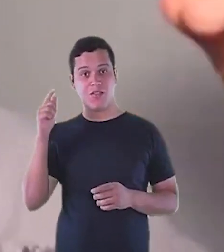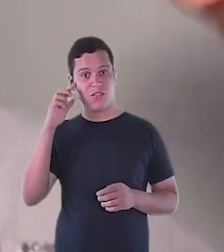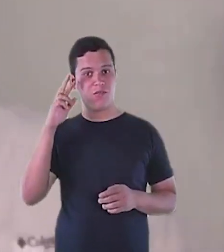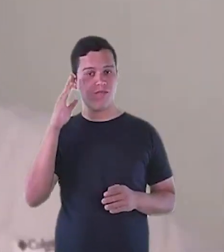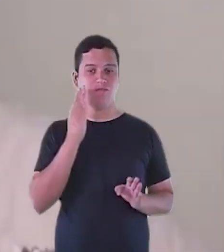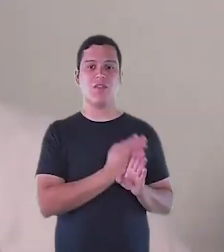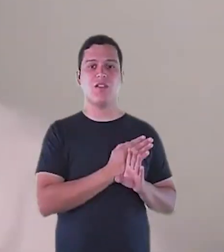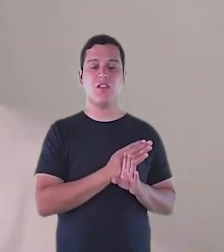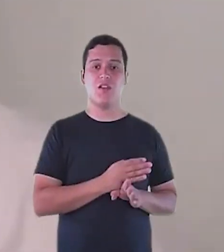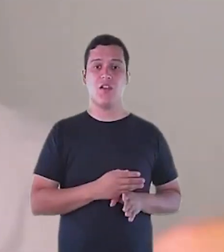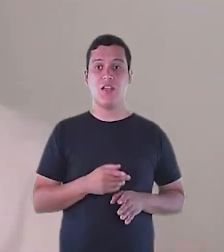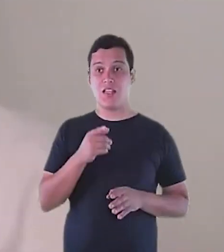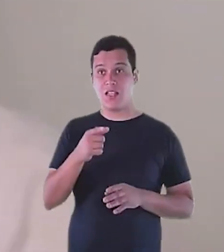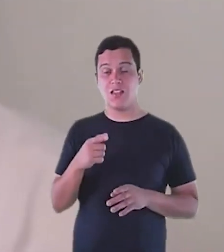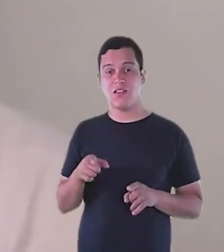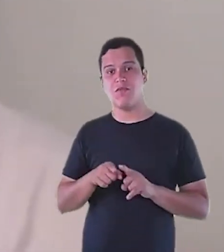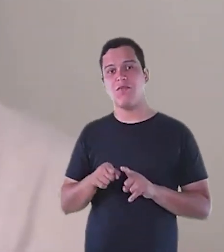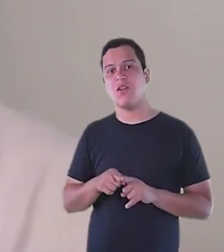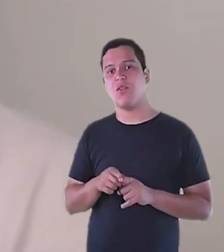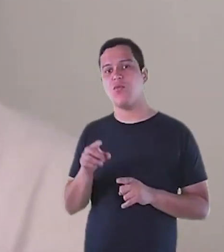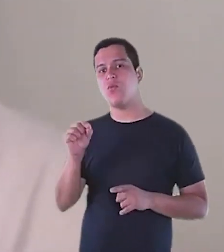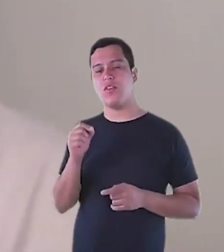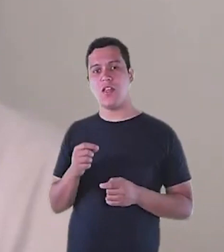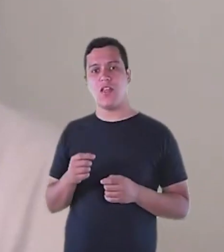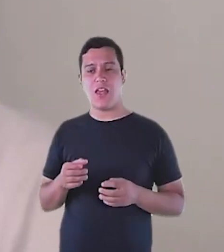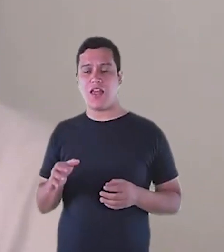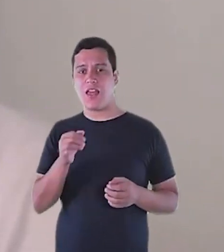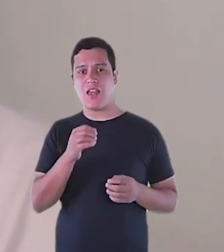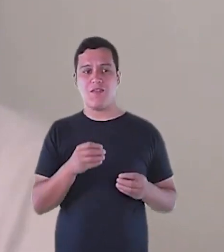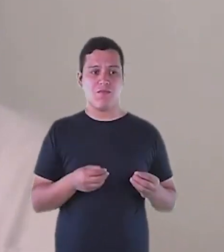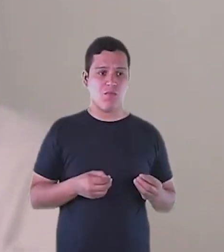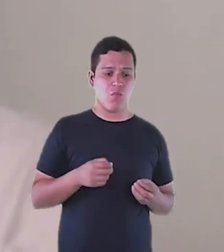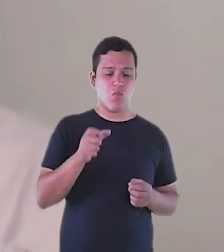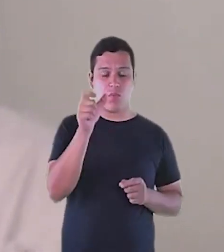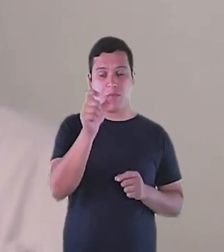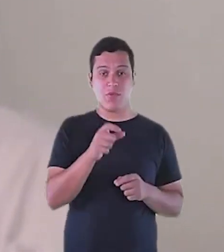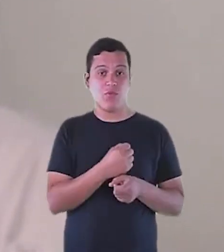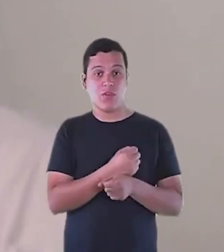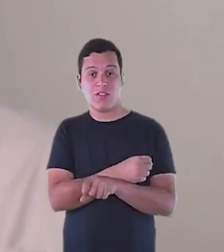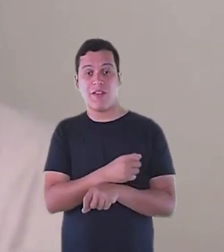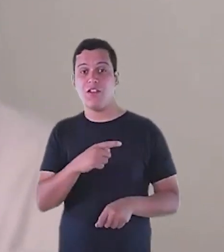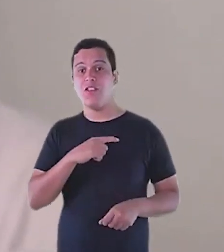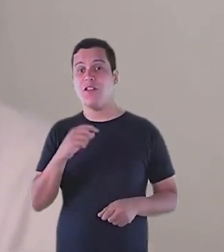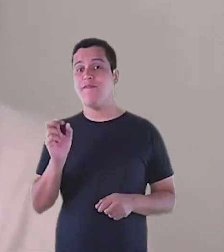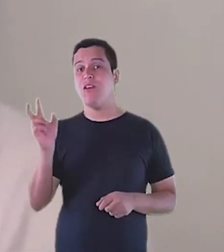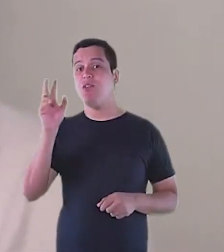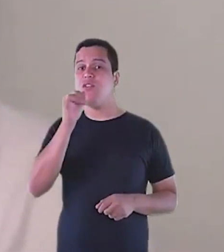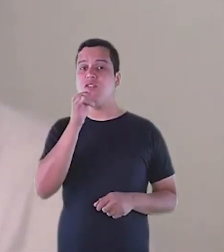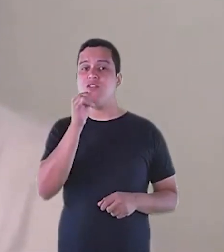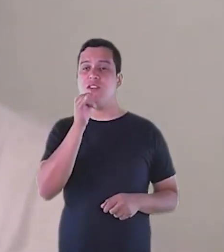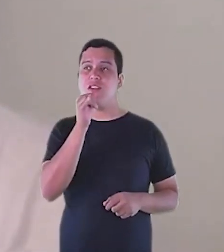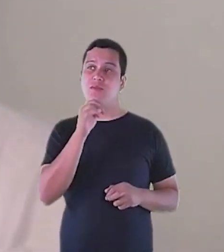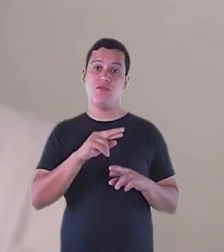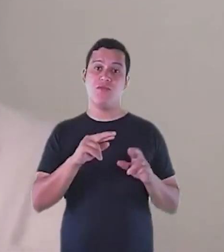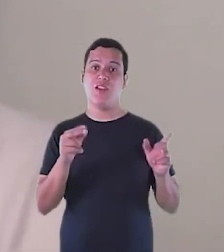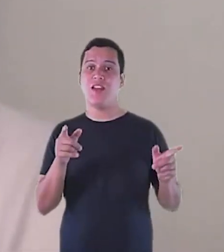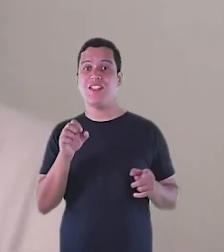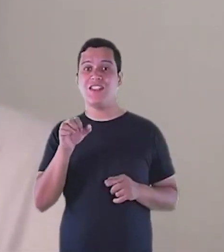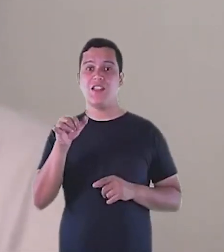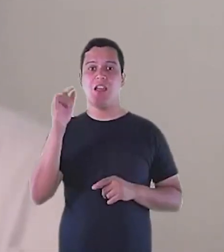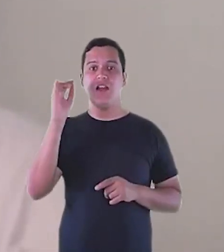com conhecimentos específicos que existiam no continente africano. Então tinha escravo especializado em cultivo de arroz,